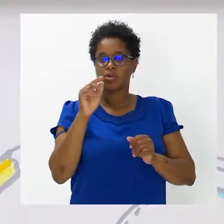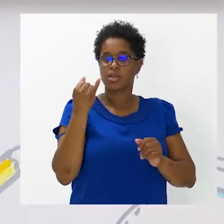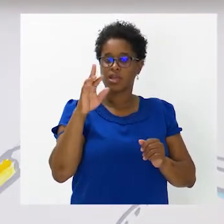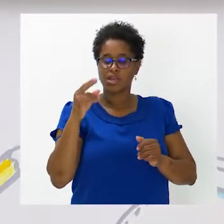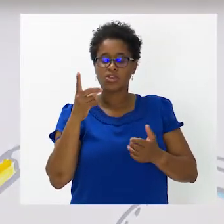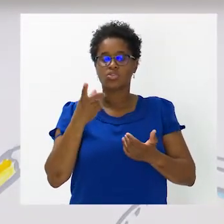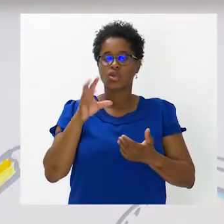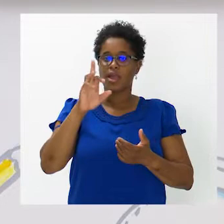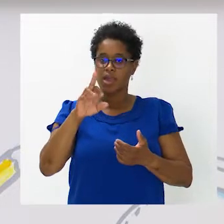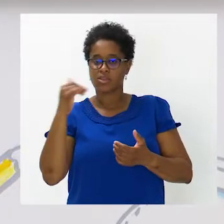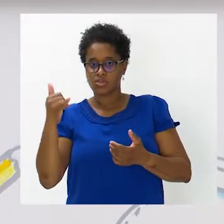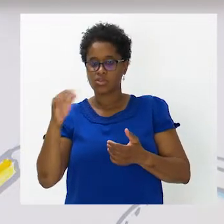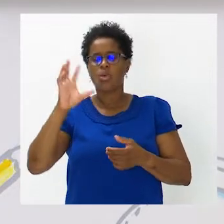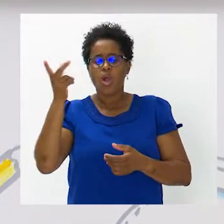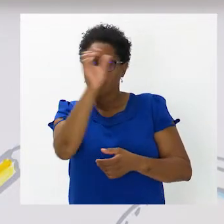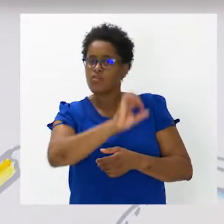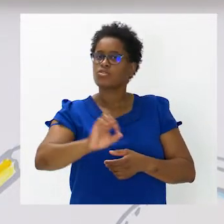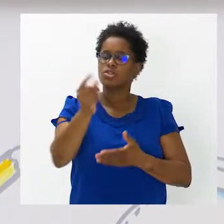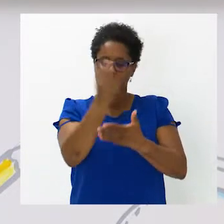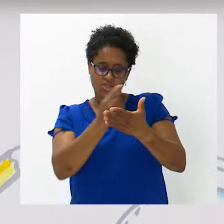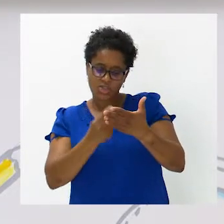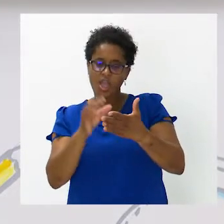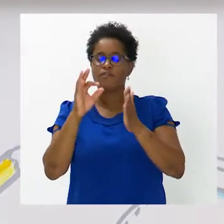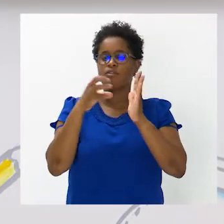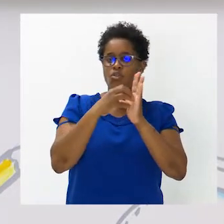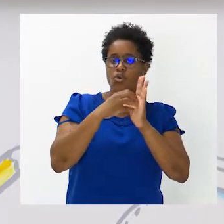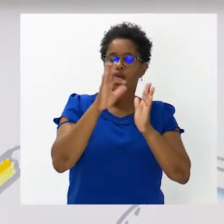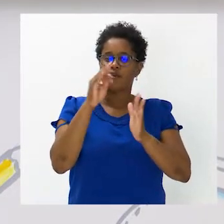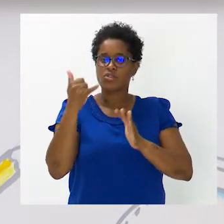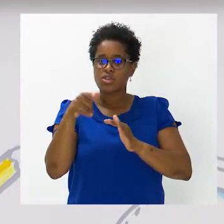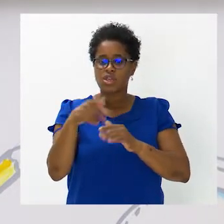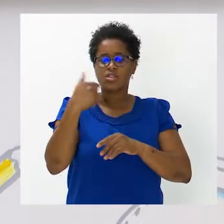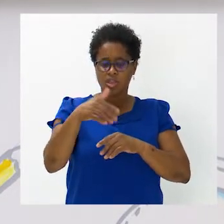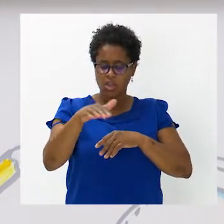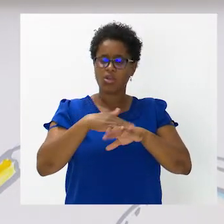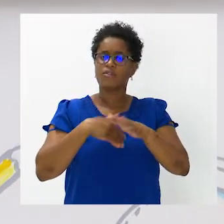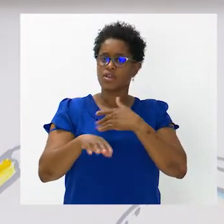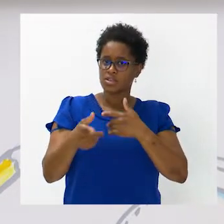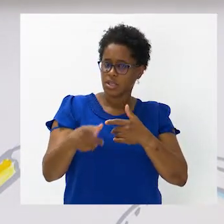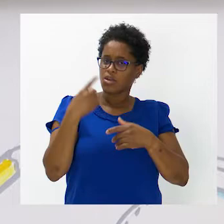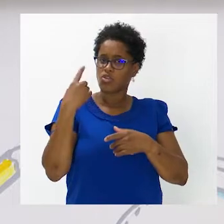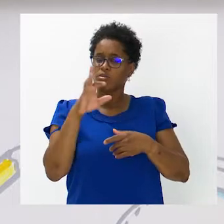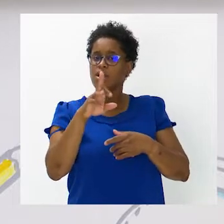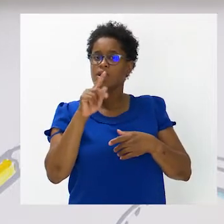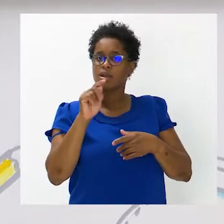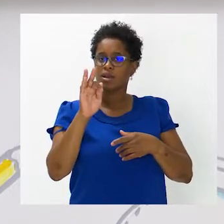quando desenharem a figura F2 aqui, terão que fazer uma reflexão agora,